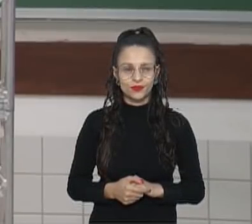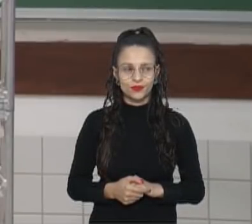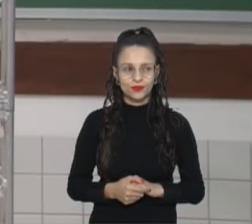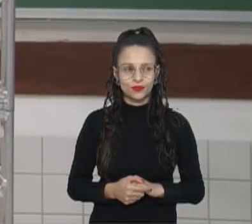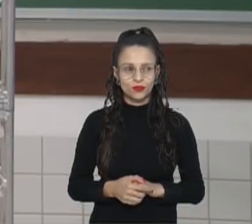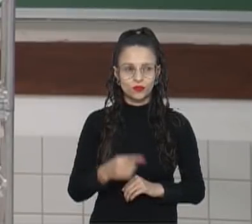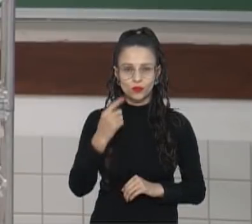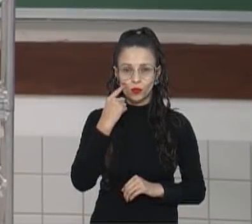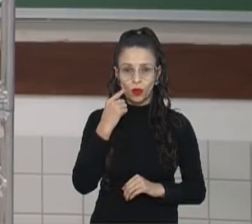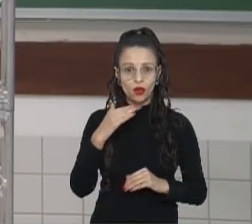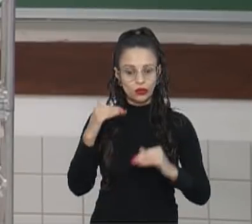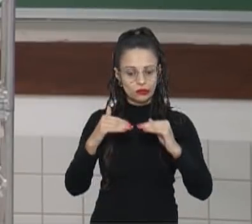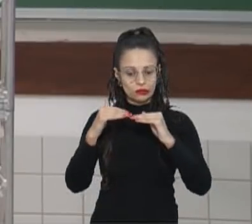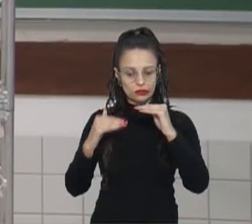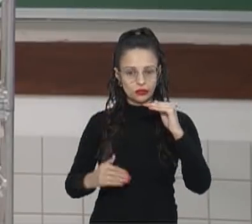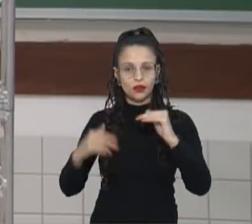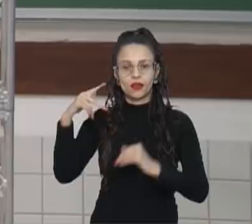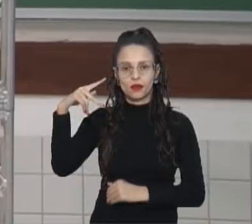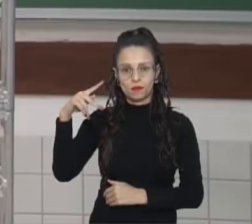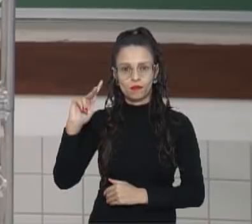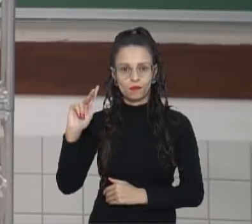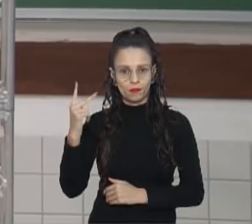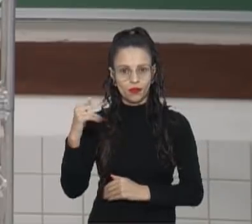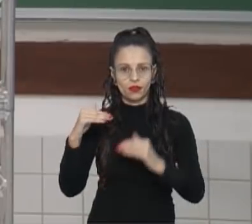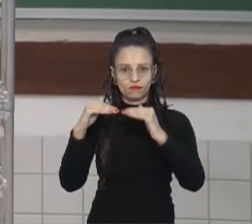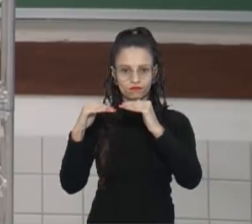Baixou bastante o pH agora.